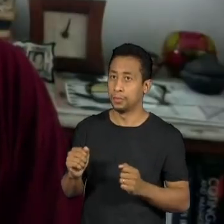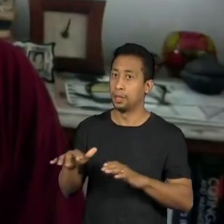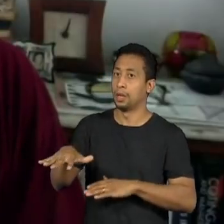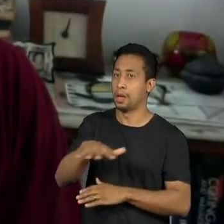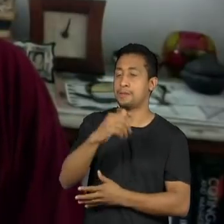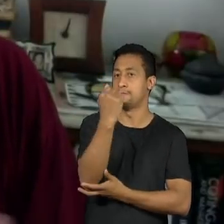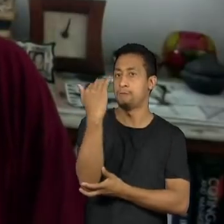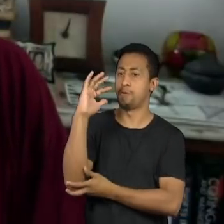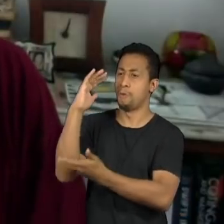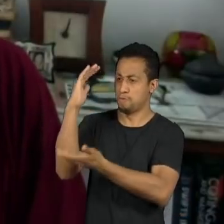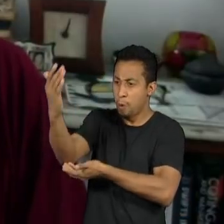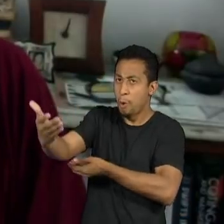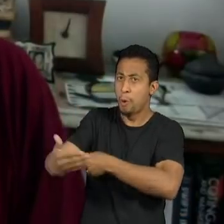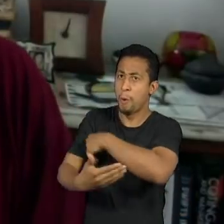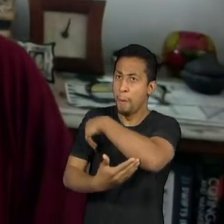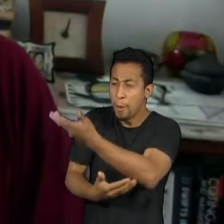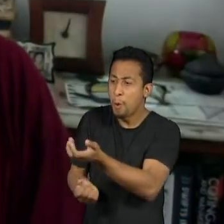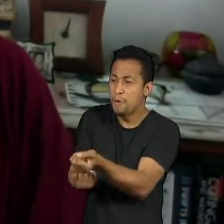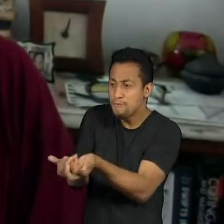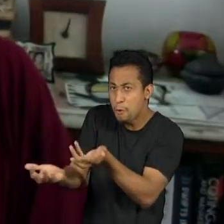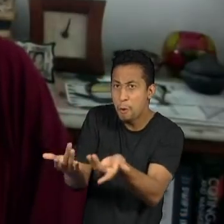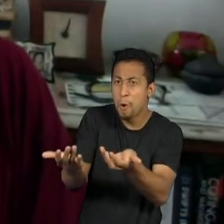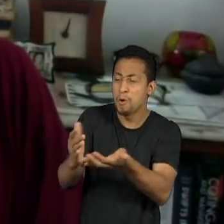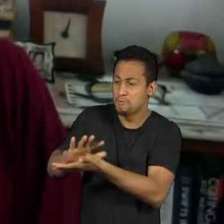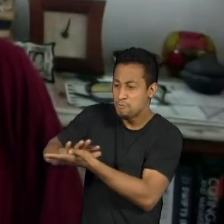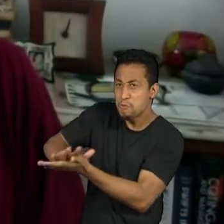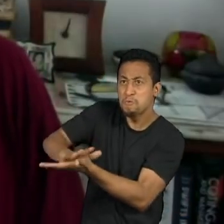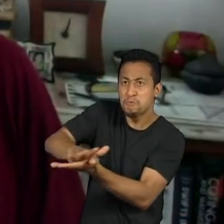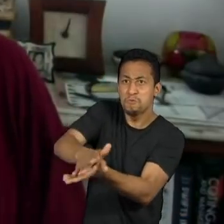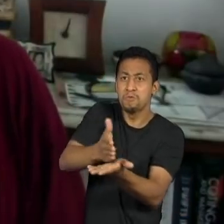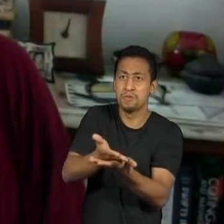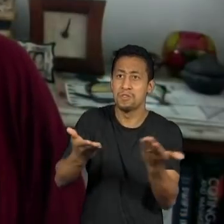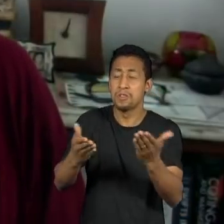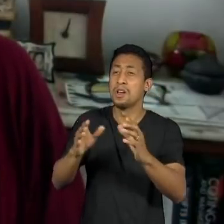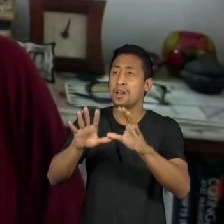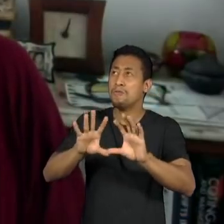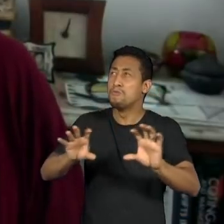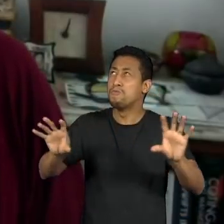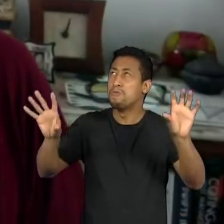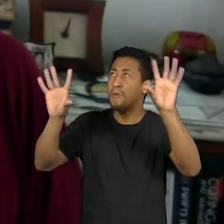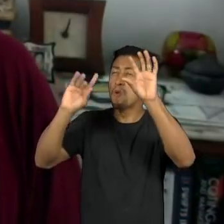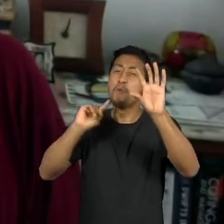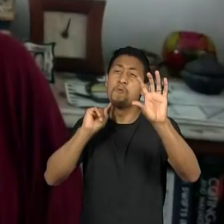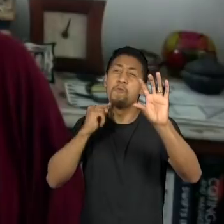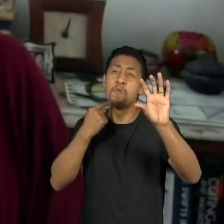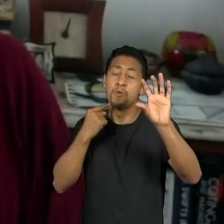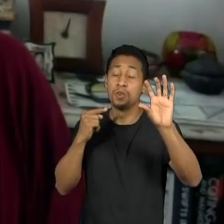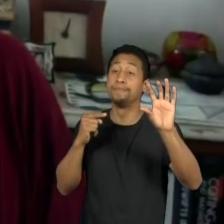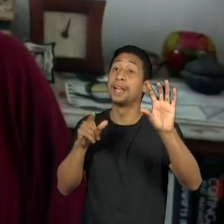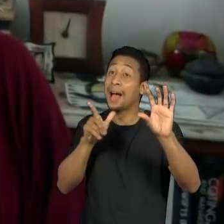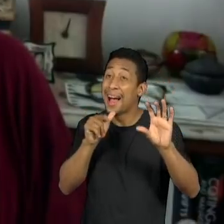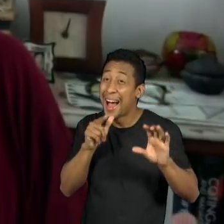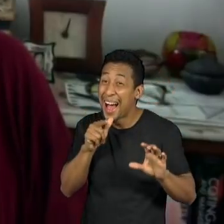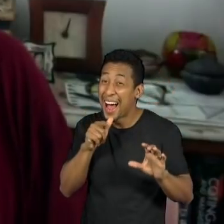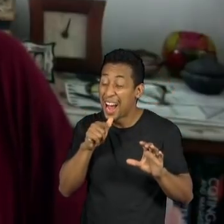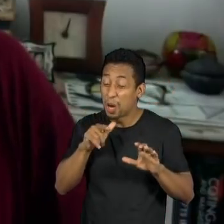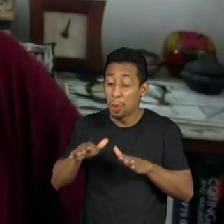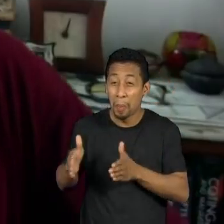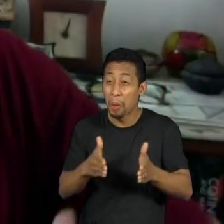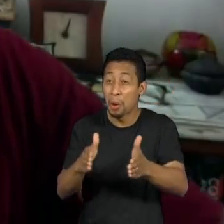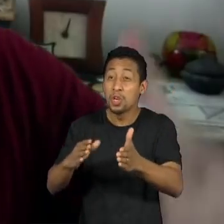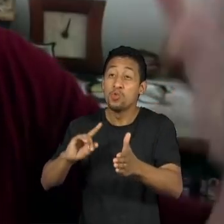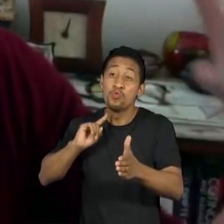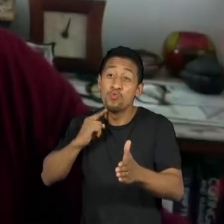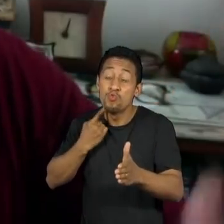ambientes naturais. Mas isso vem de várias formas. Desmatamento, poluição, inclusive na água. A Amazônia é